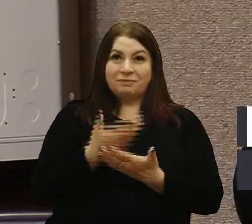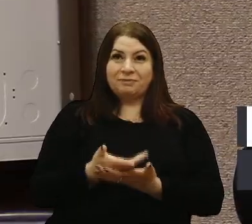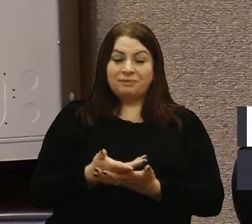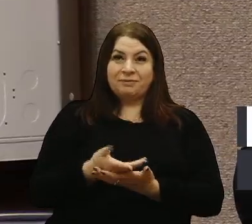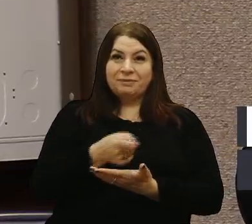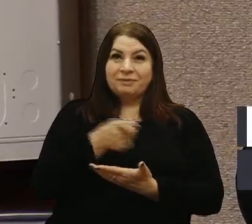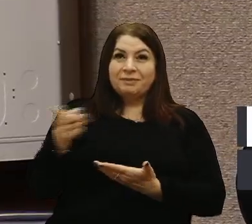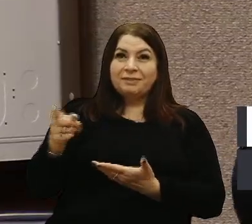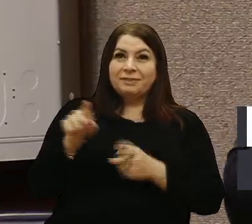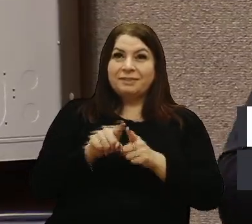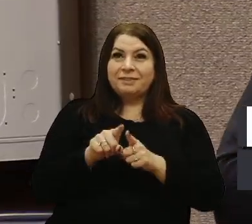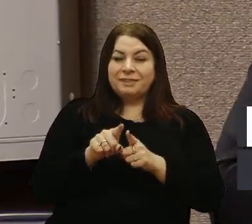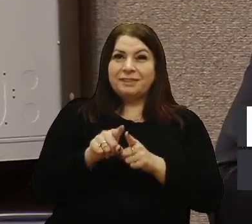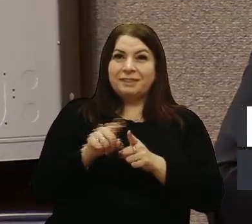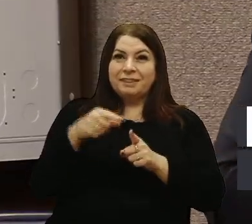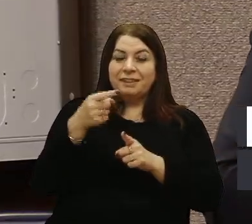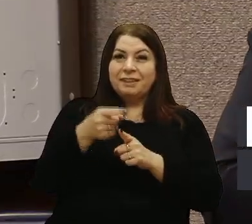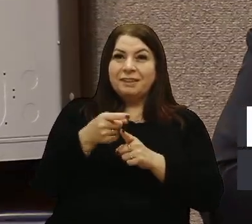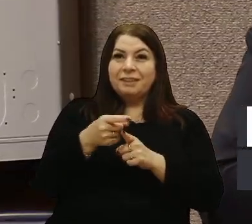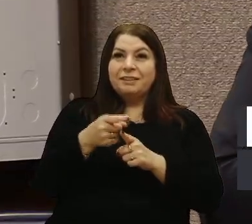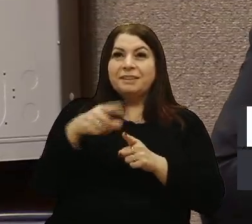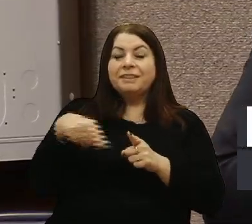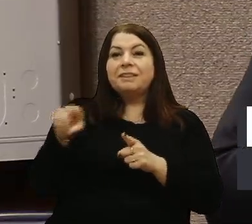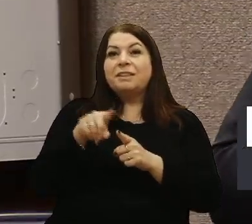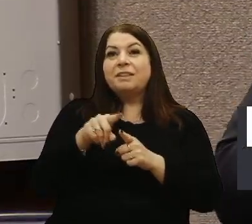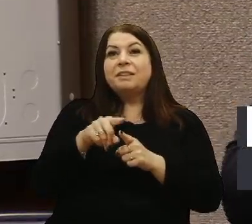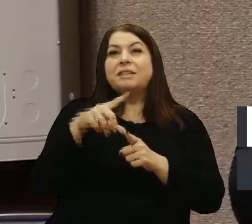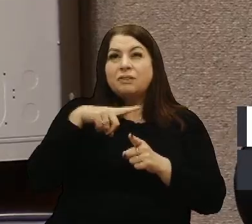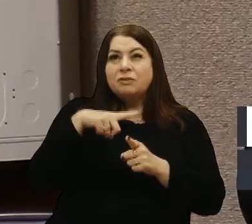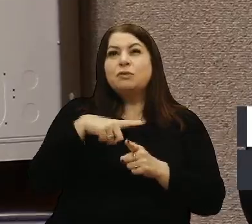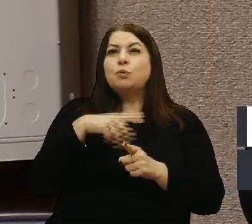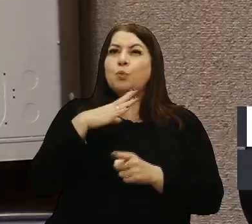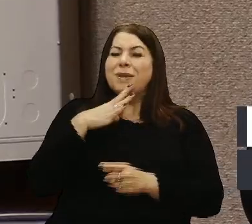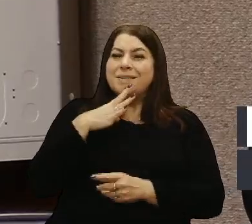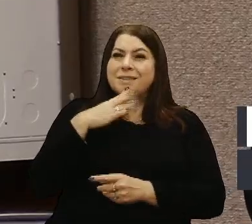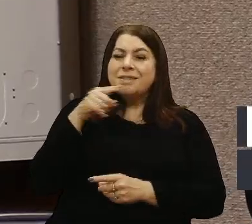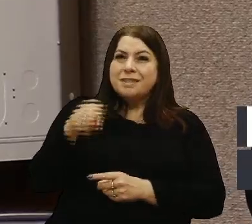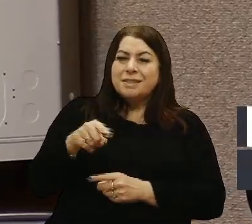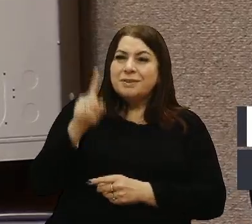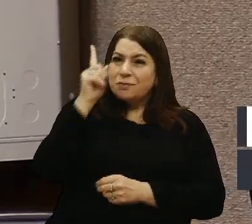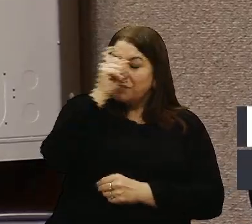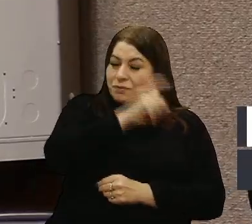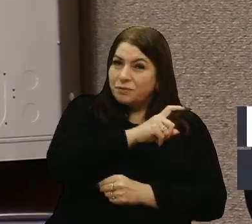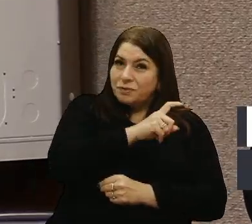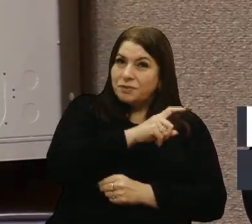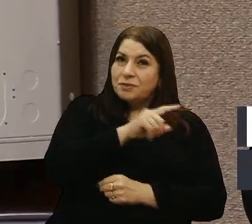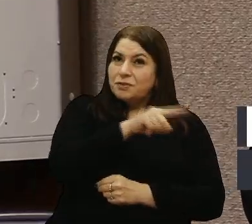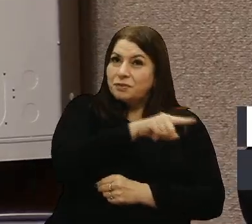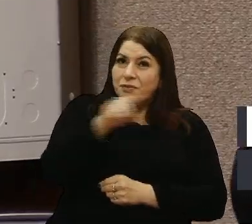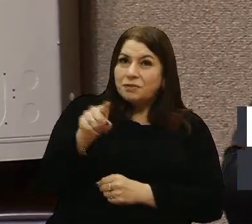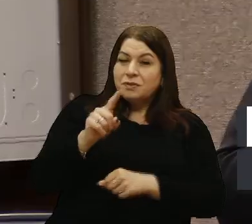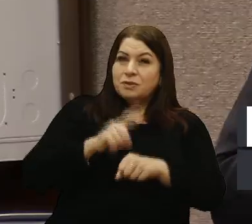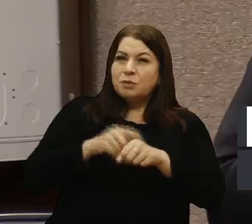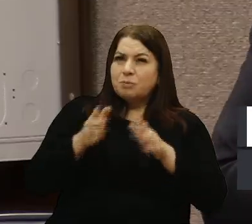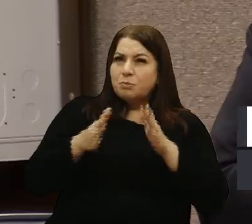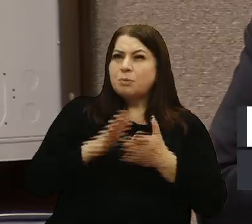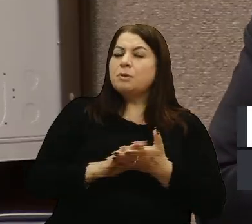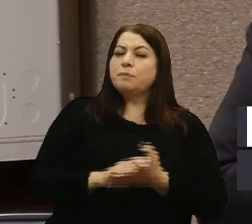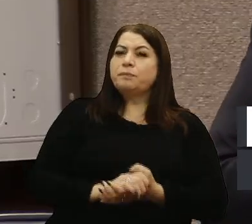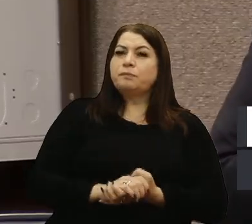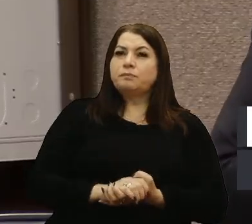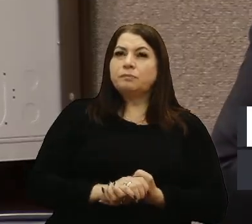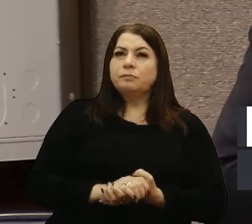descer pelo morro lá da terceira légua para levar a ração. Então, a gente conheceu aquela dificuldade de vocês naquele momento,